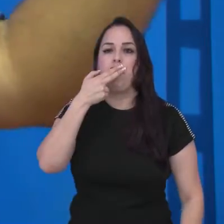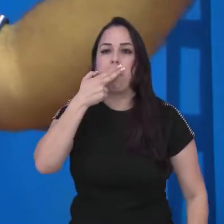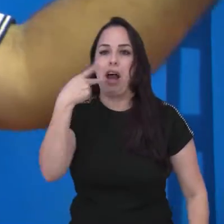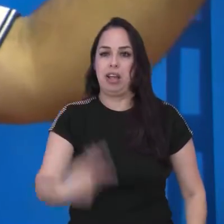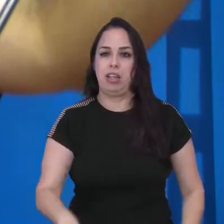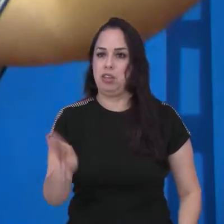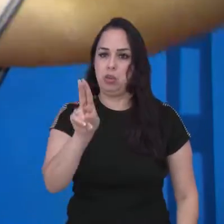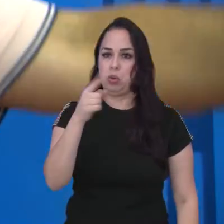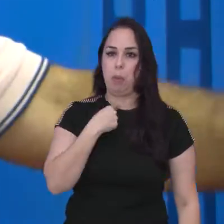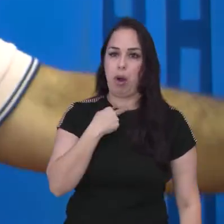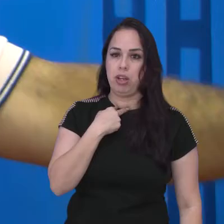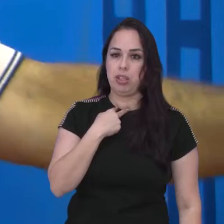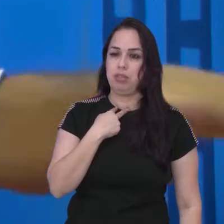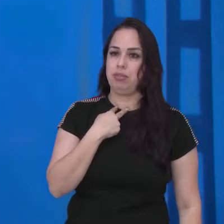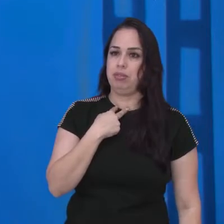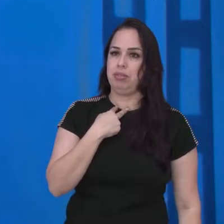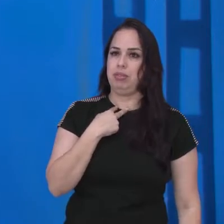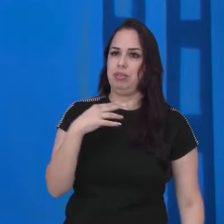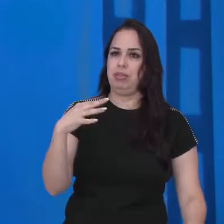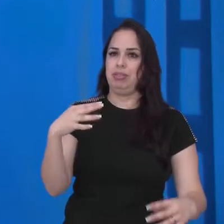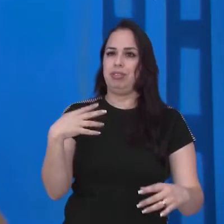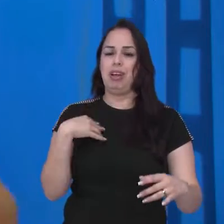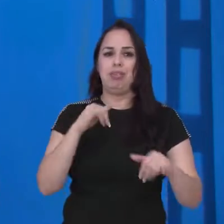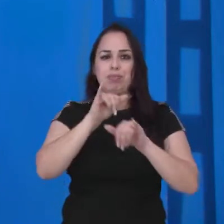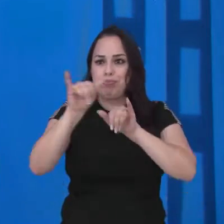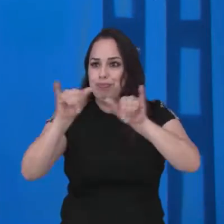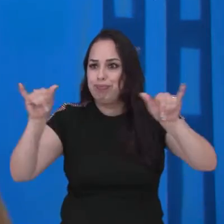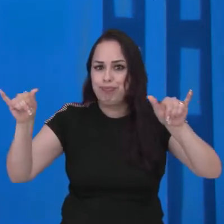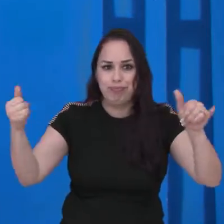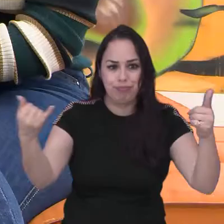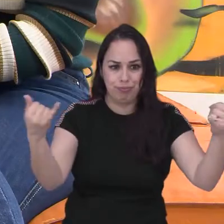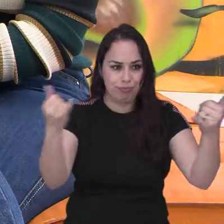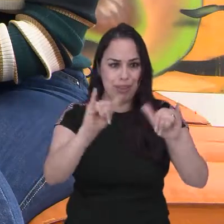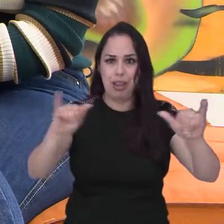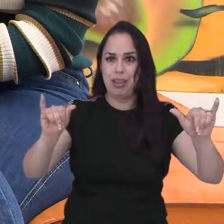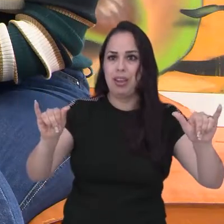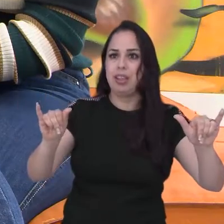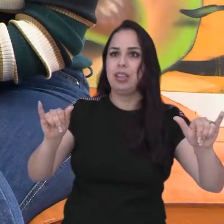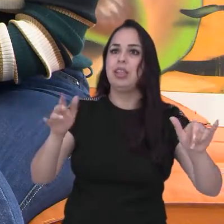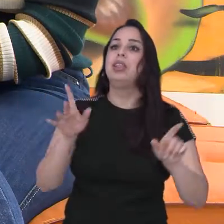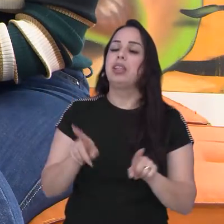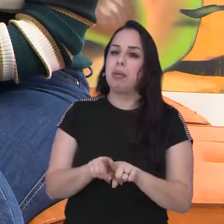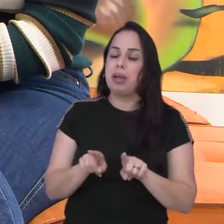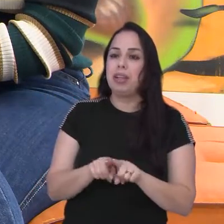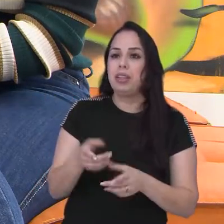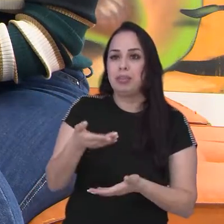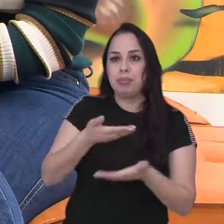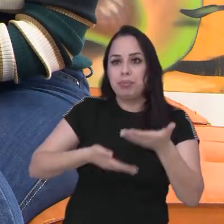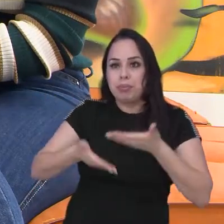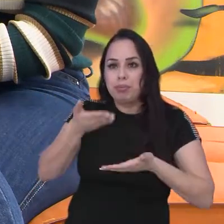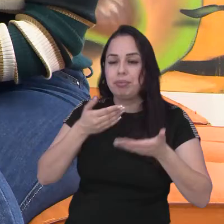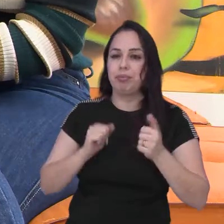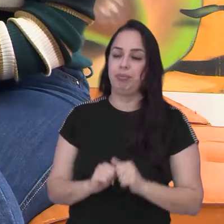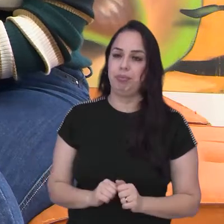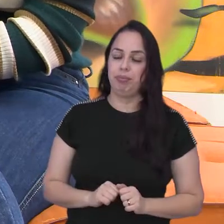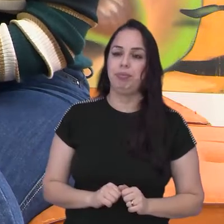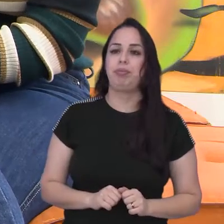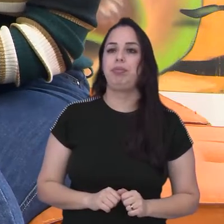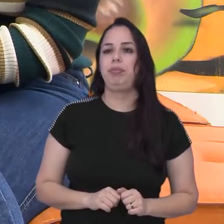assim, ó, não pode fumar aqui. Os meninos, então um ficava passando por outro. E a gente tinha o time da geração, né? Então,